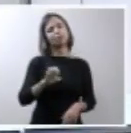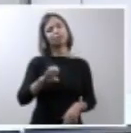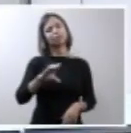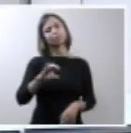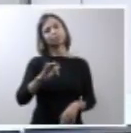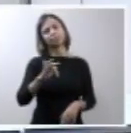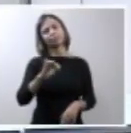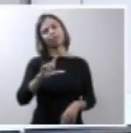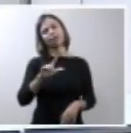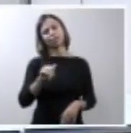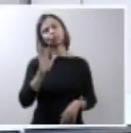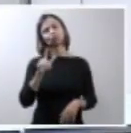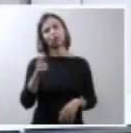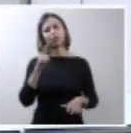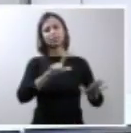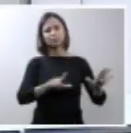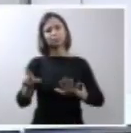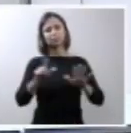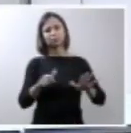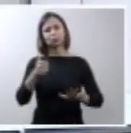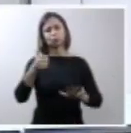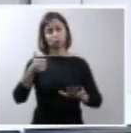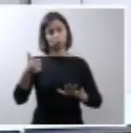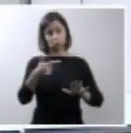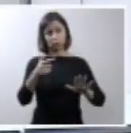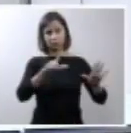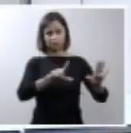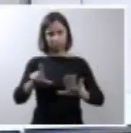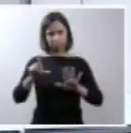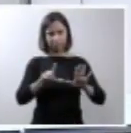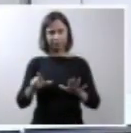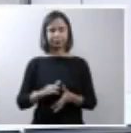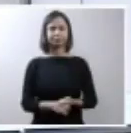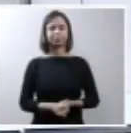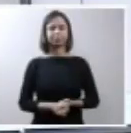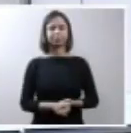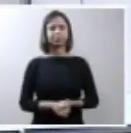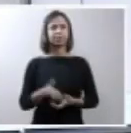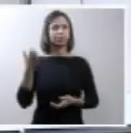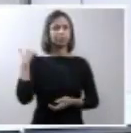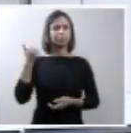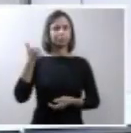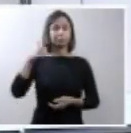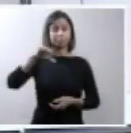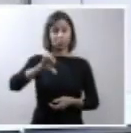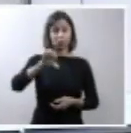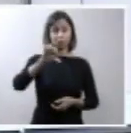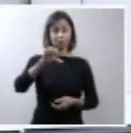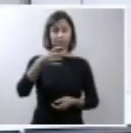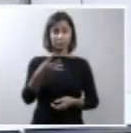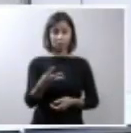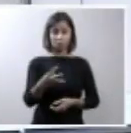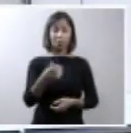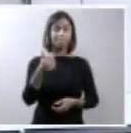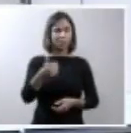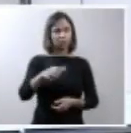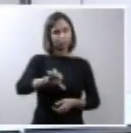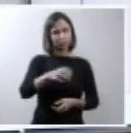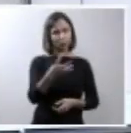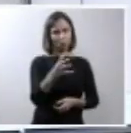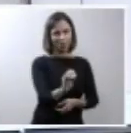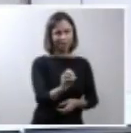casos de anencefalia já com 12 semanas na década de 40 se voltarmos